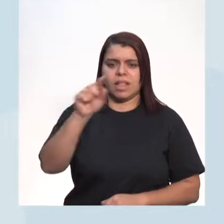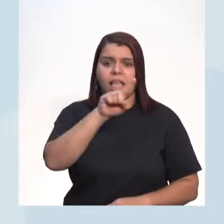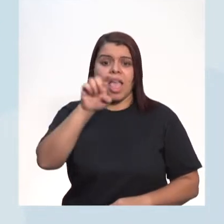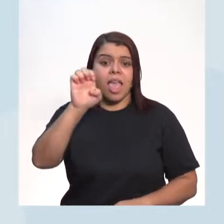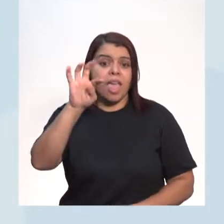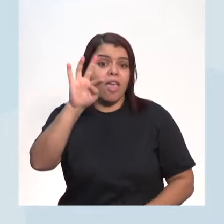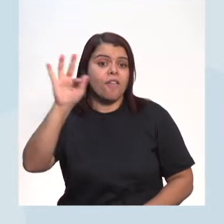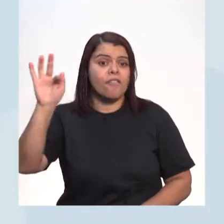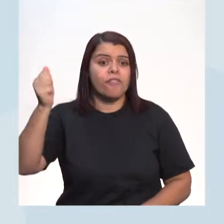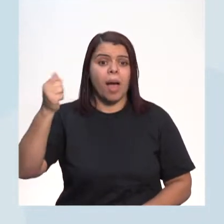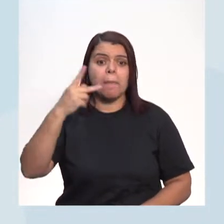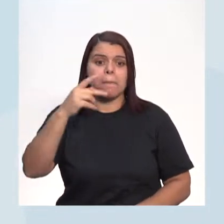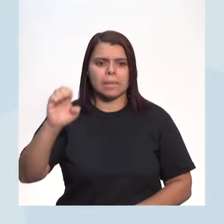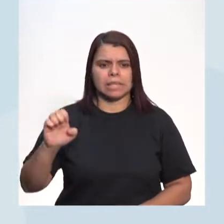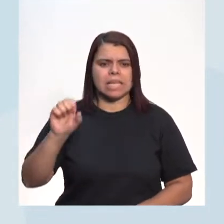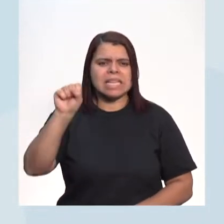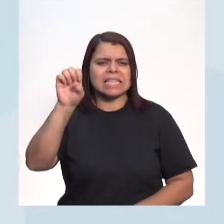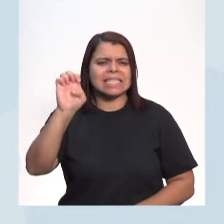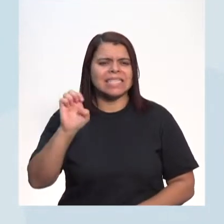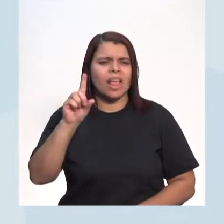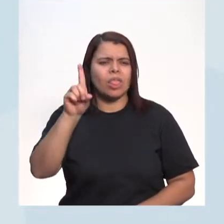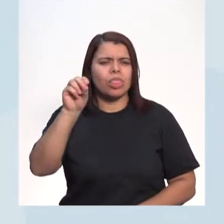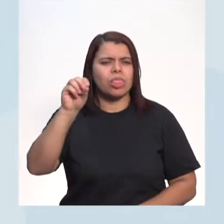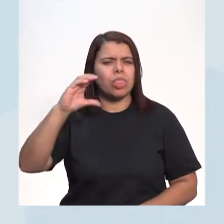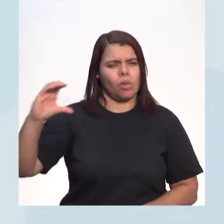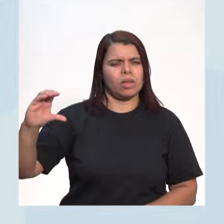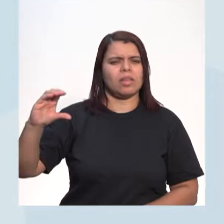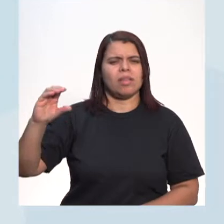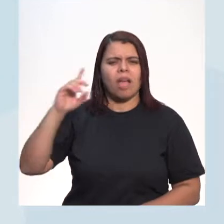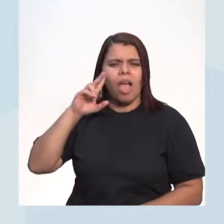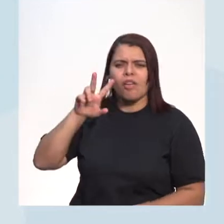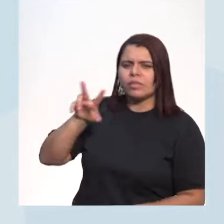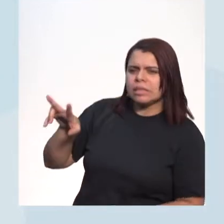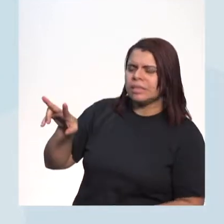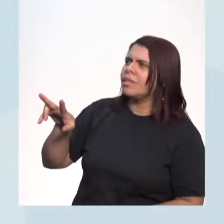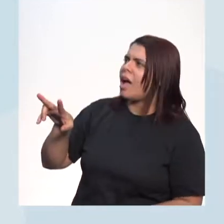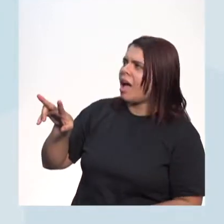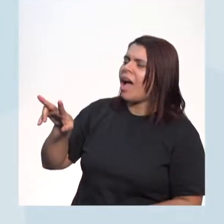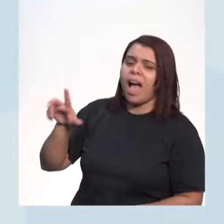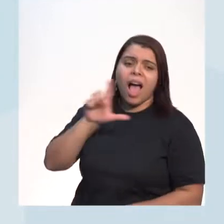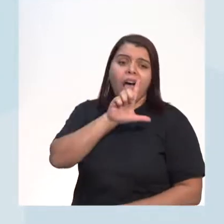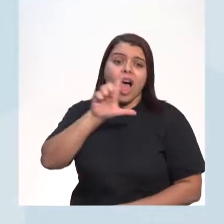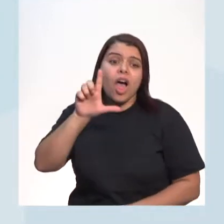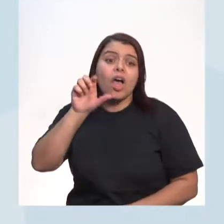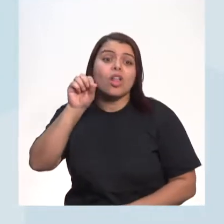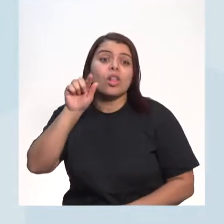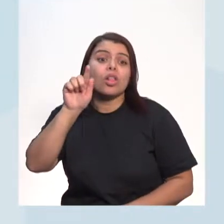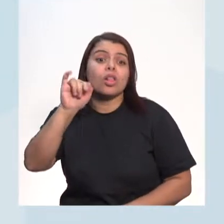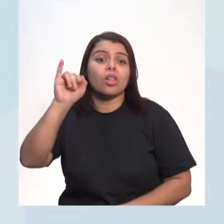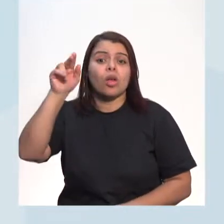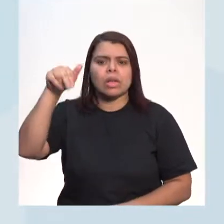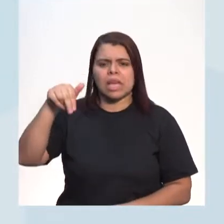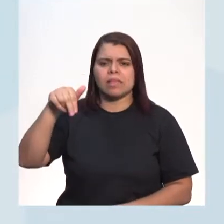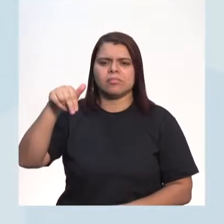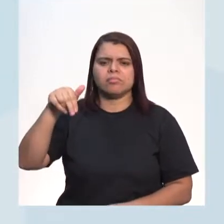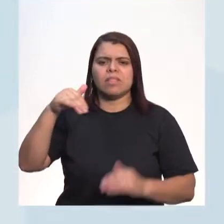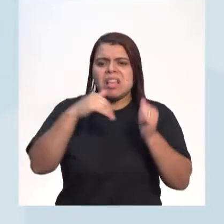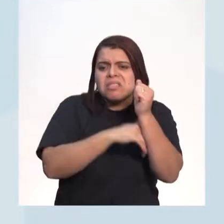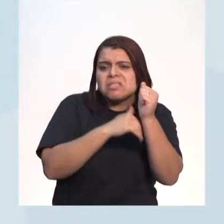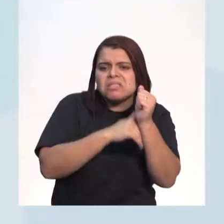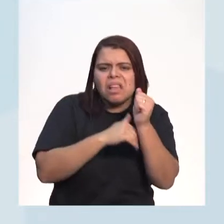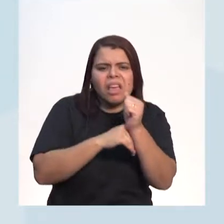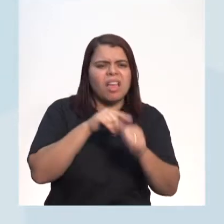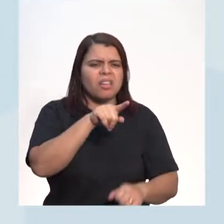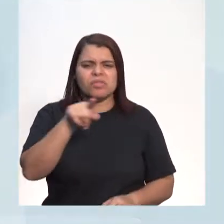vai aparecer uma caixinha para vocês colocarem lá o seu login e senha. É o login e senha que vocês usam normalmente para